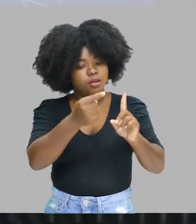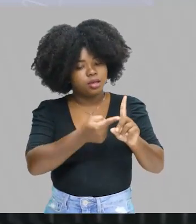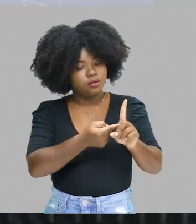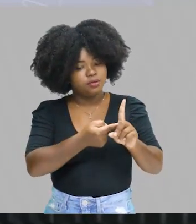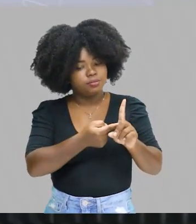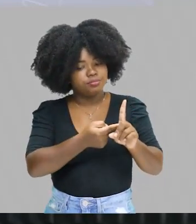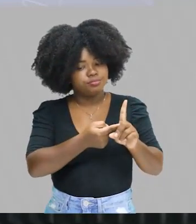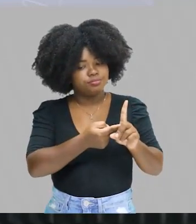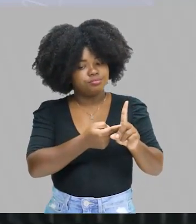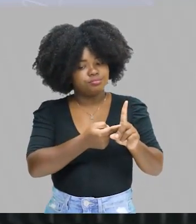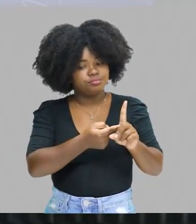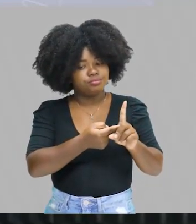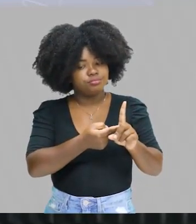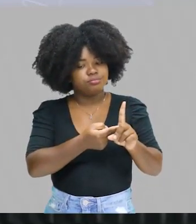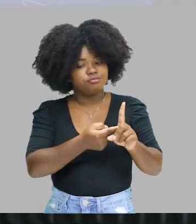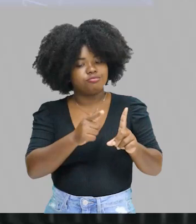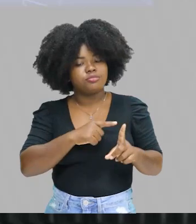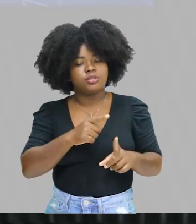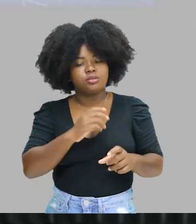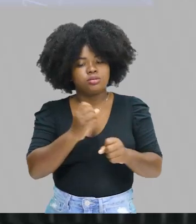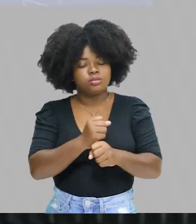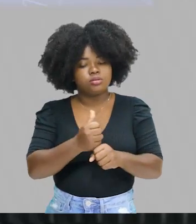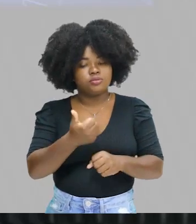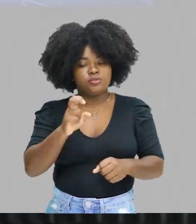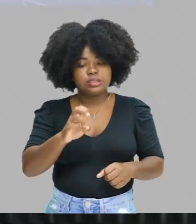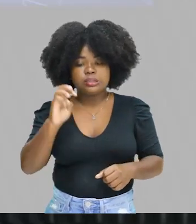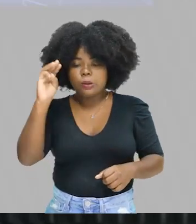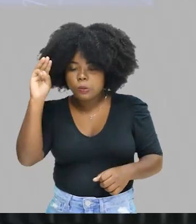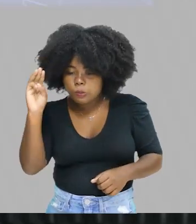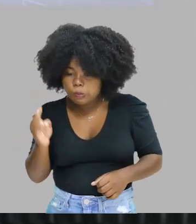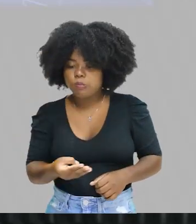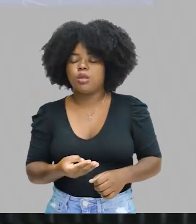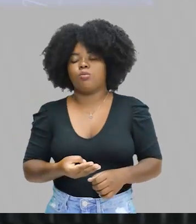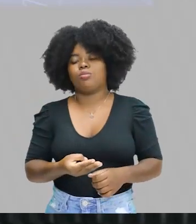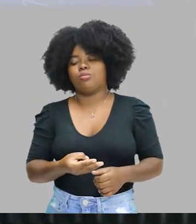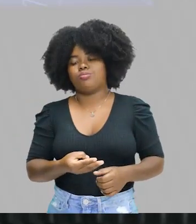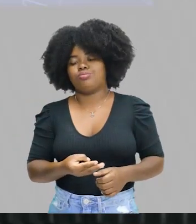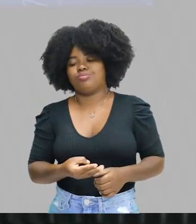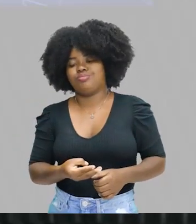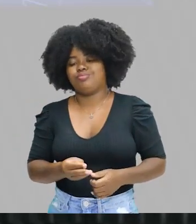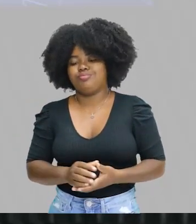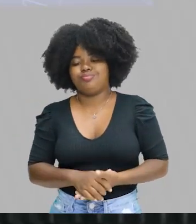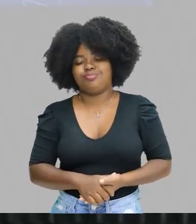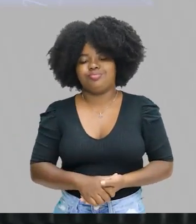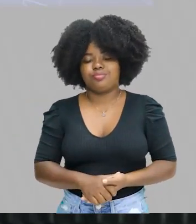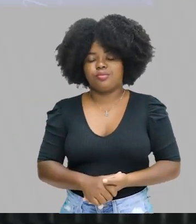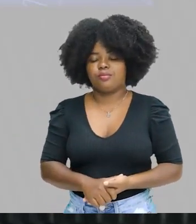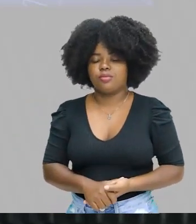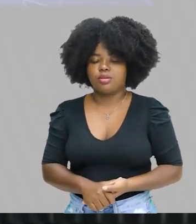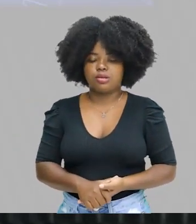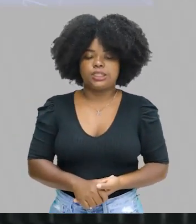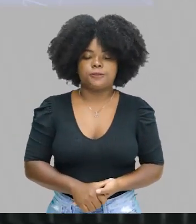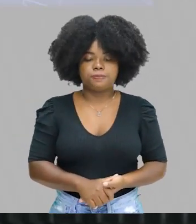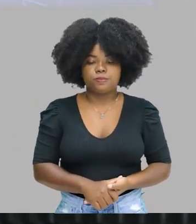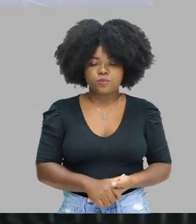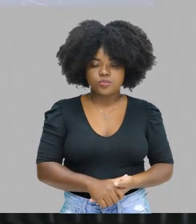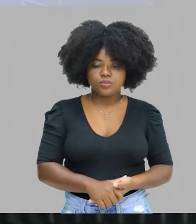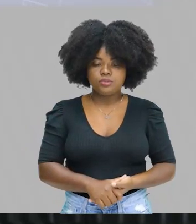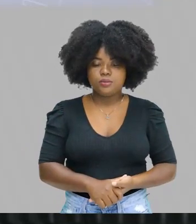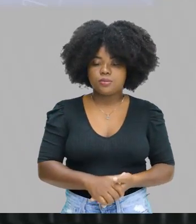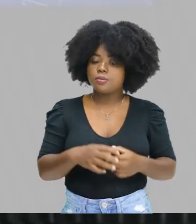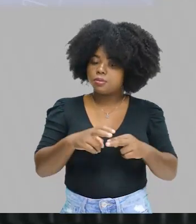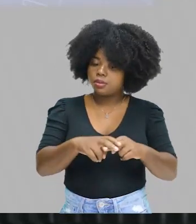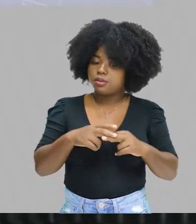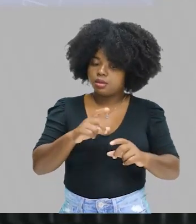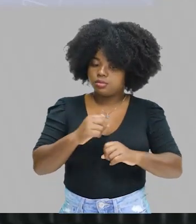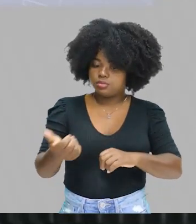pré-história? Pois é, ela tem mais ou menos 25 mil anos antes de Cristo de existência. E ela foi feita por modelagem. Por causa